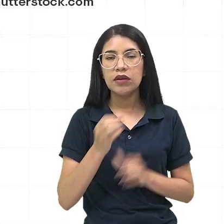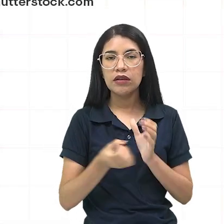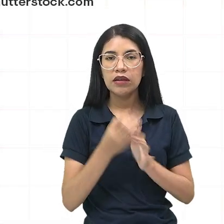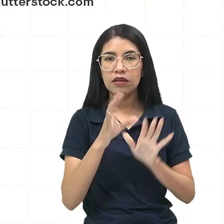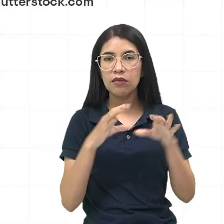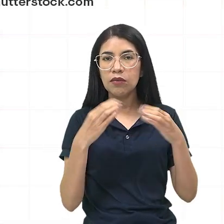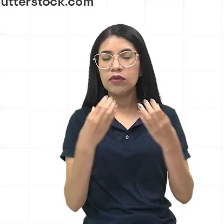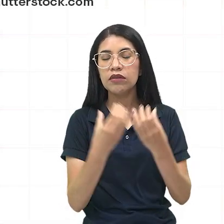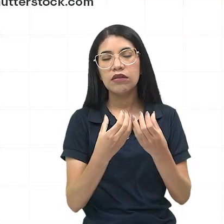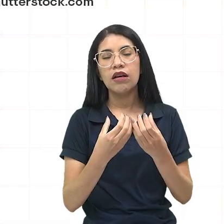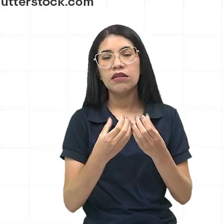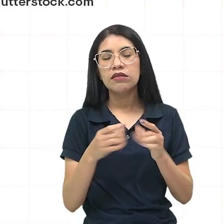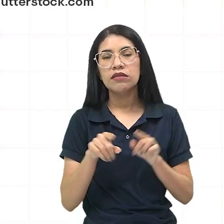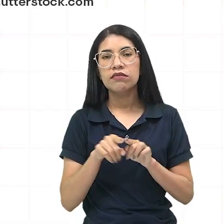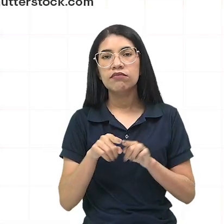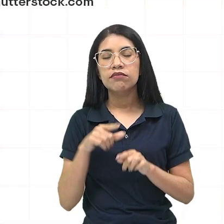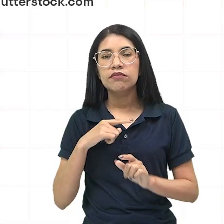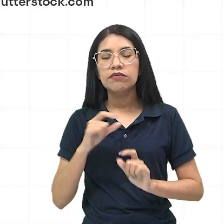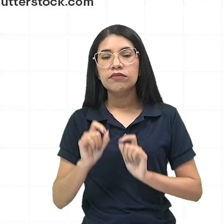acaba gerando ali